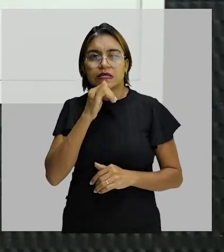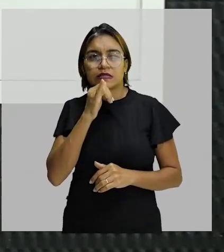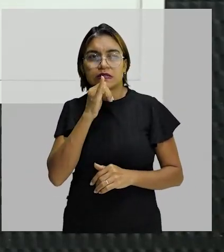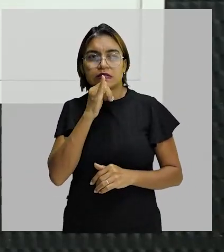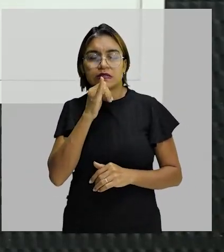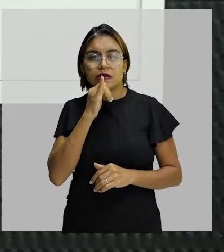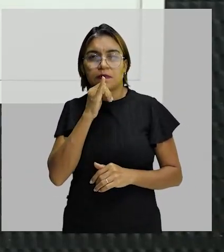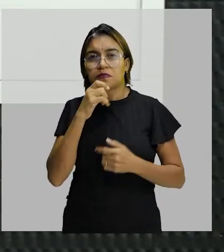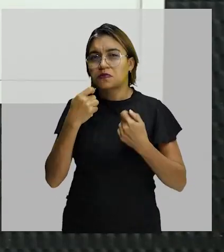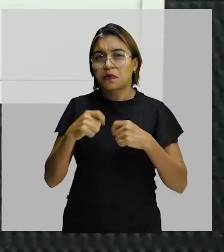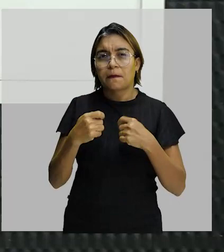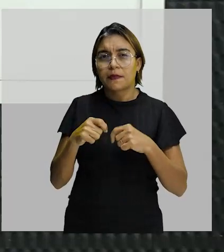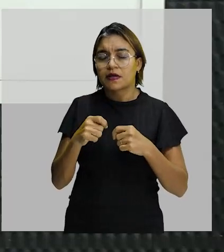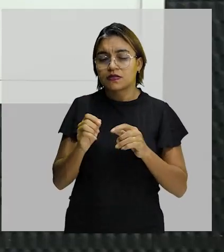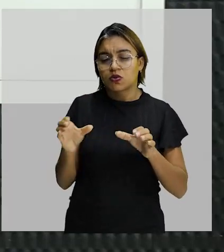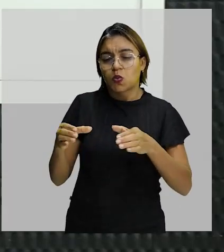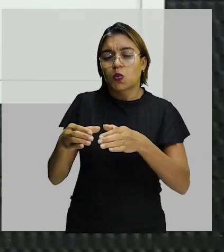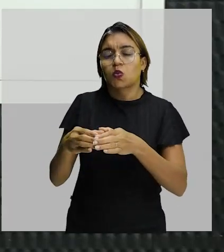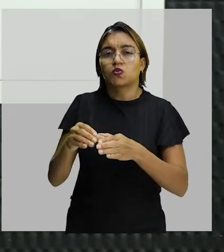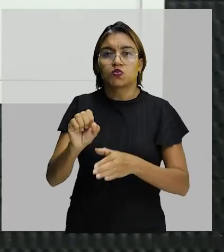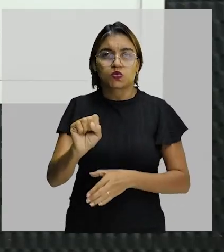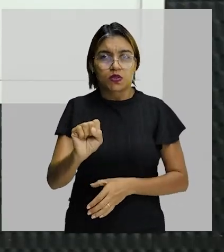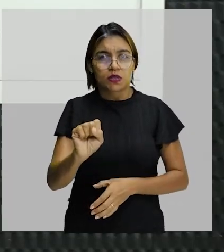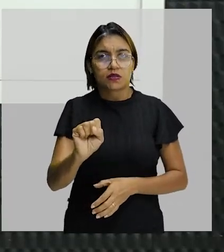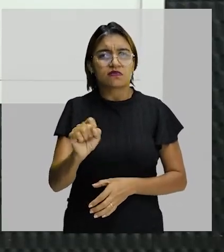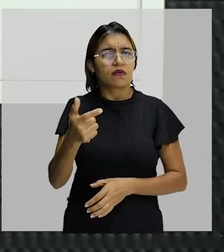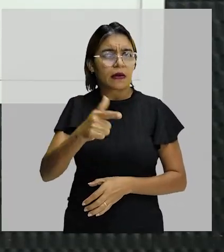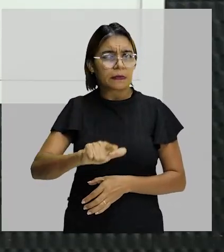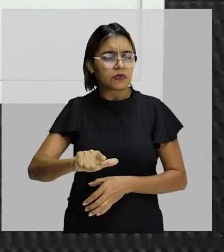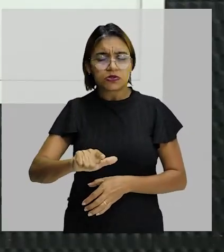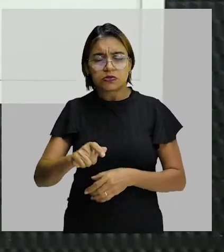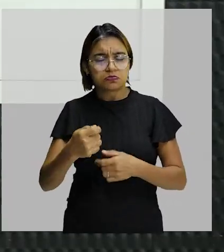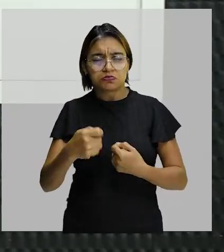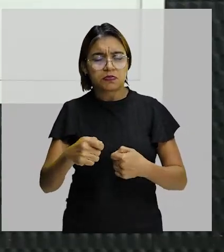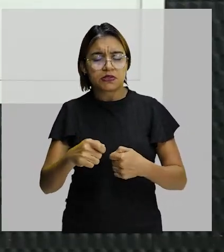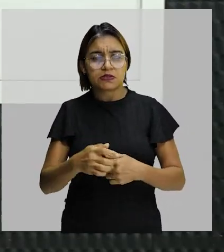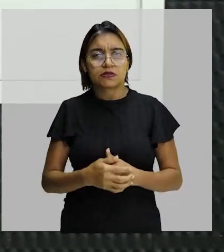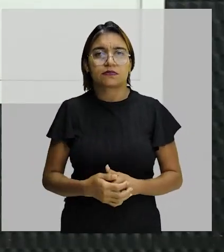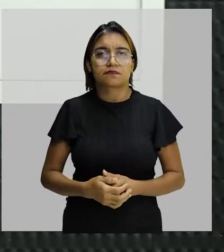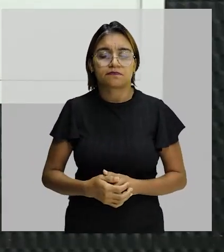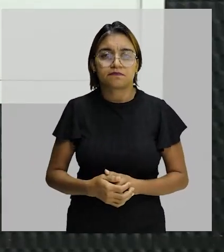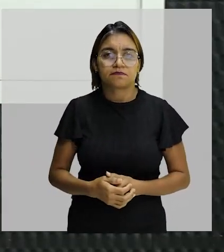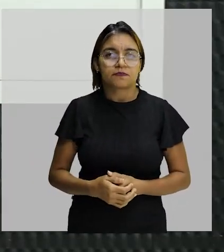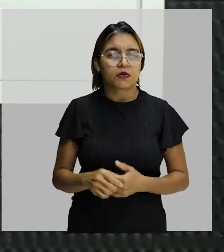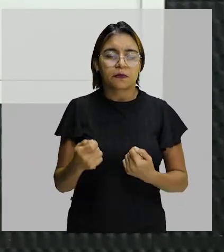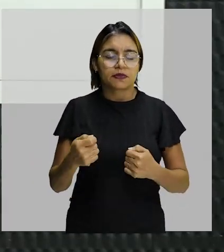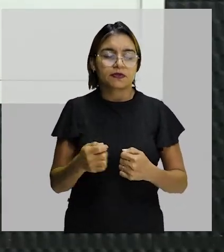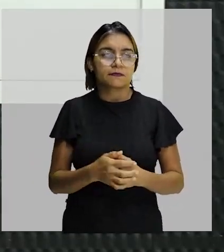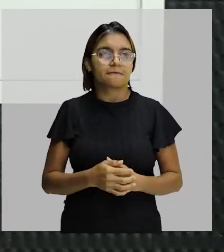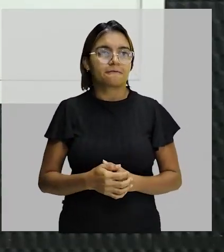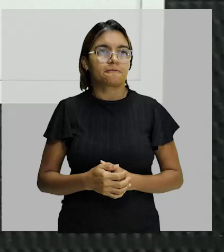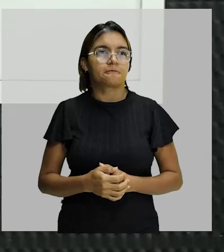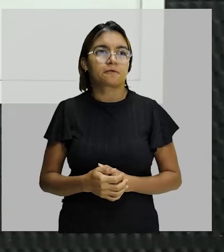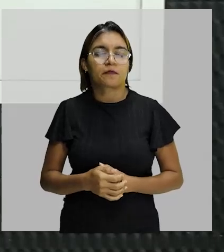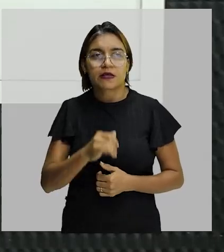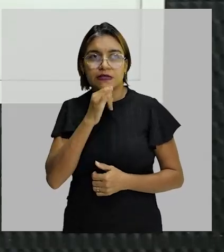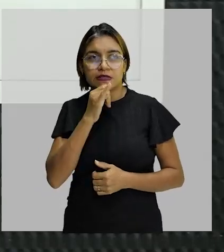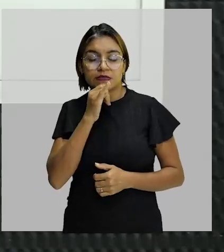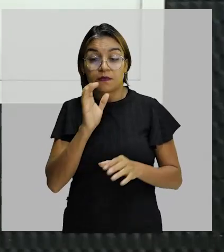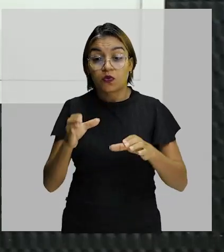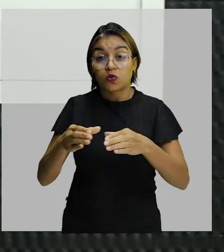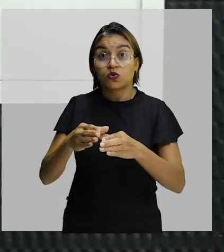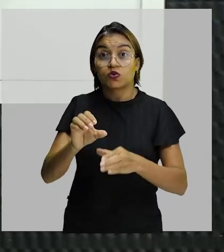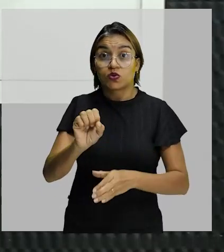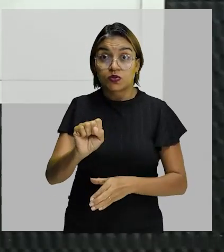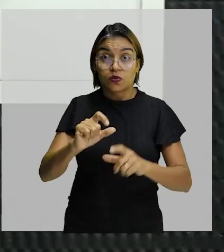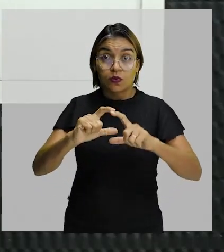não há necessidade, no conjunto de solução, você repetir. Tá? Você não há necessidade de você repetir. Então, por exemplo, o conjunto de solução